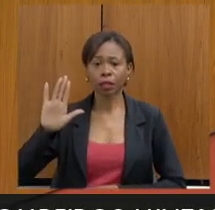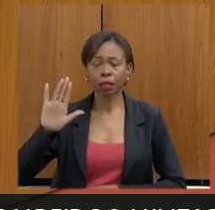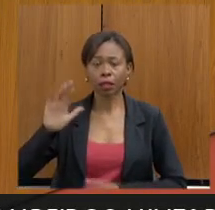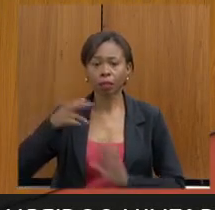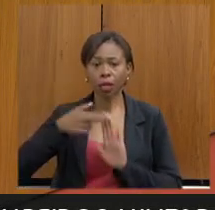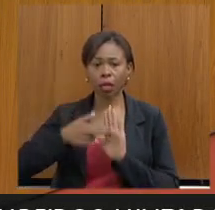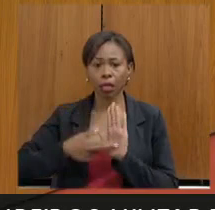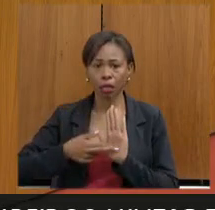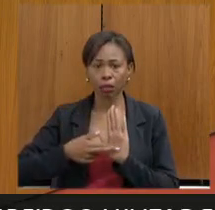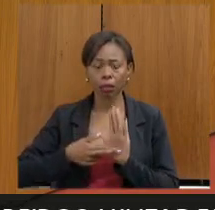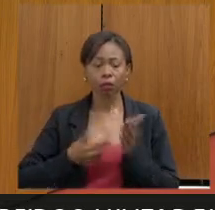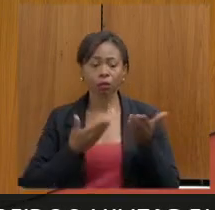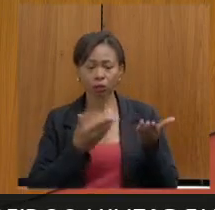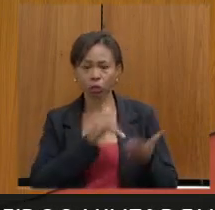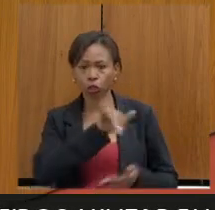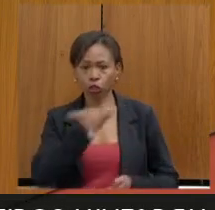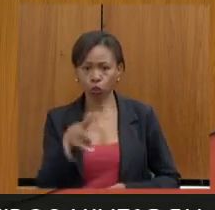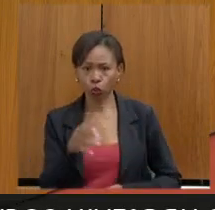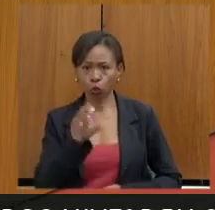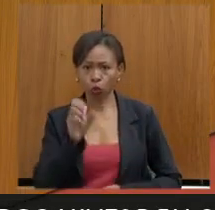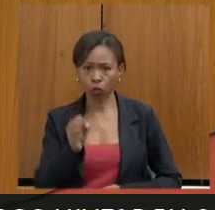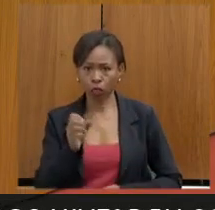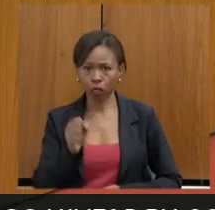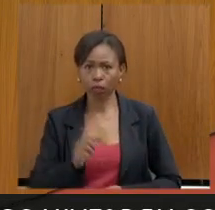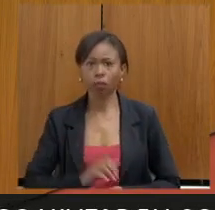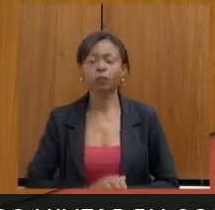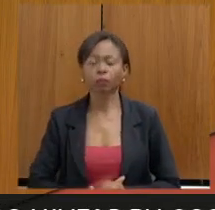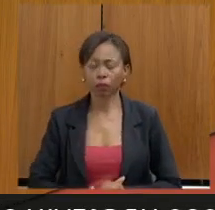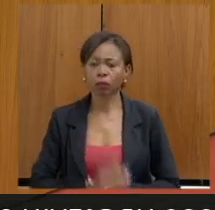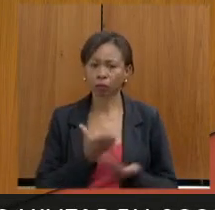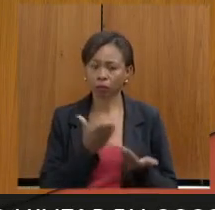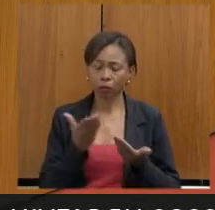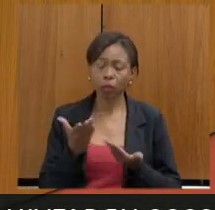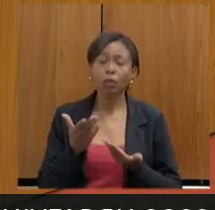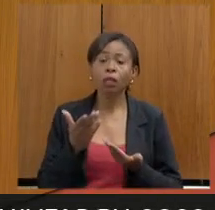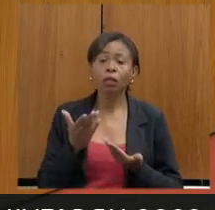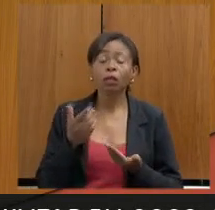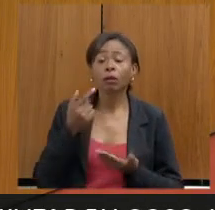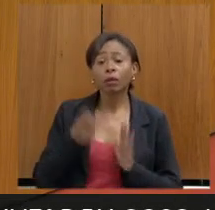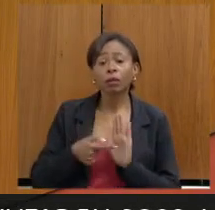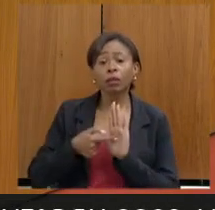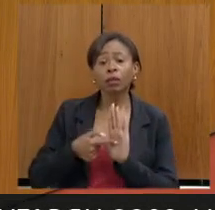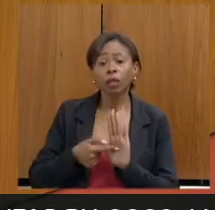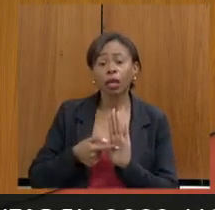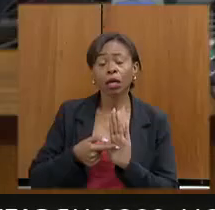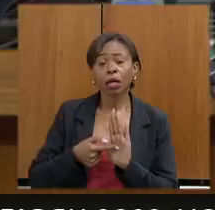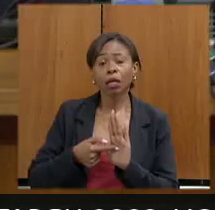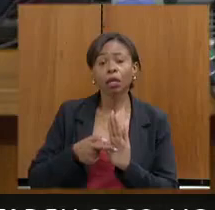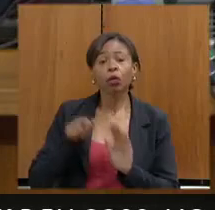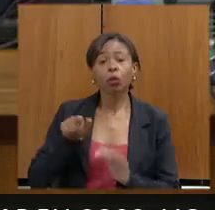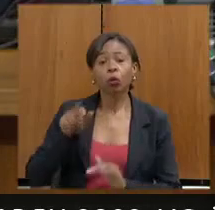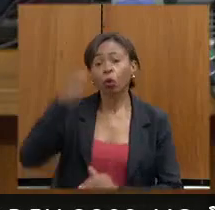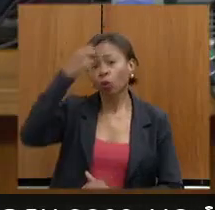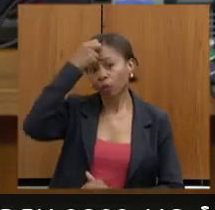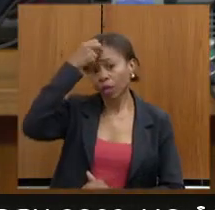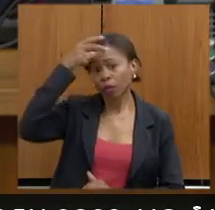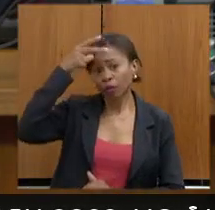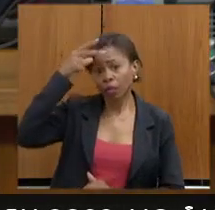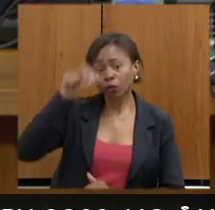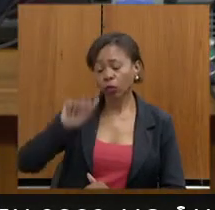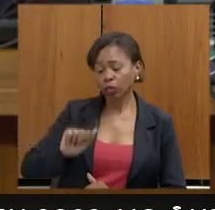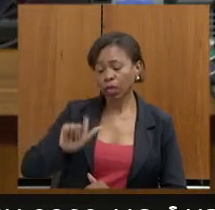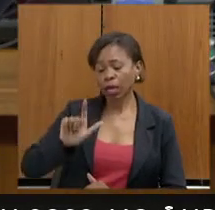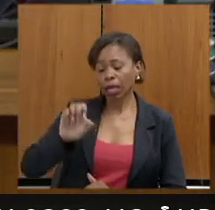uma palavra pela hora Deputado João Leite para registrar com prazer as presenças do prefeito de Além Paraíba